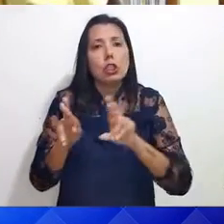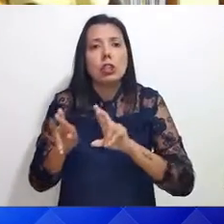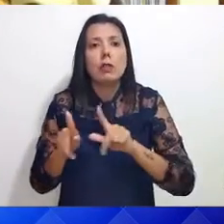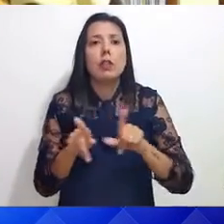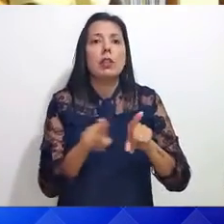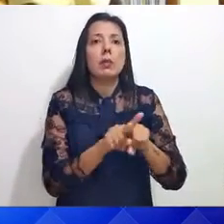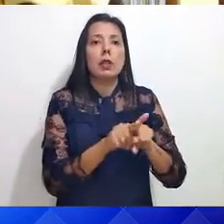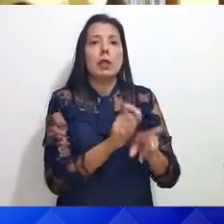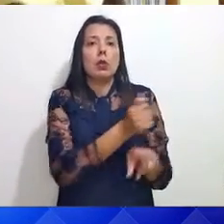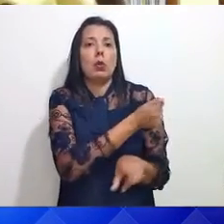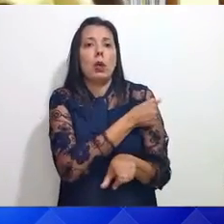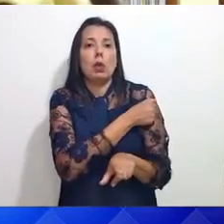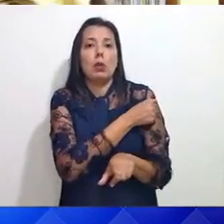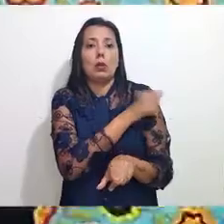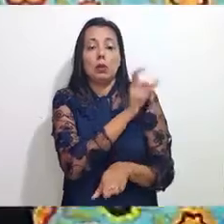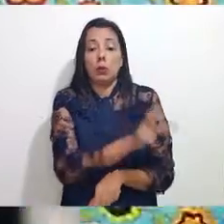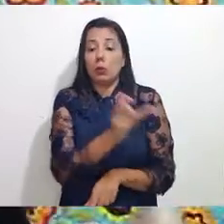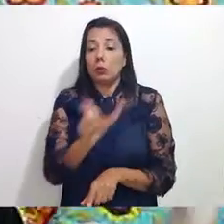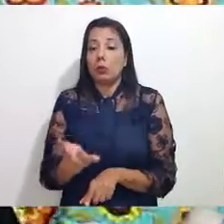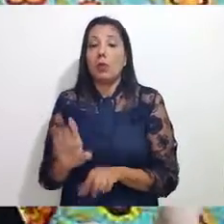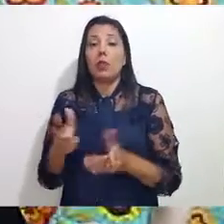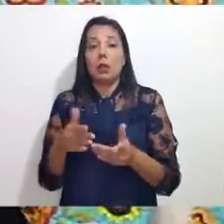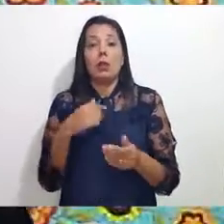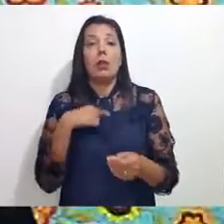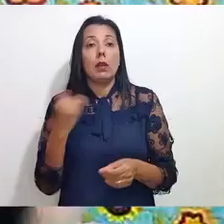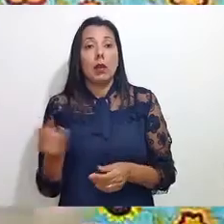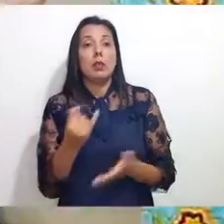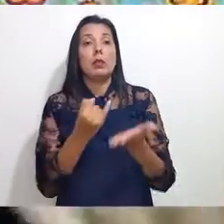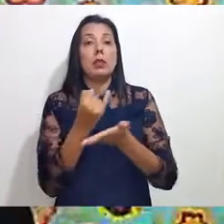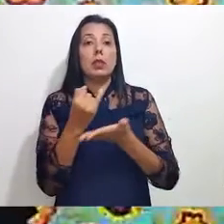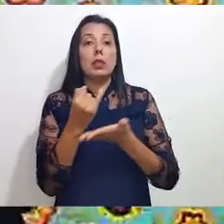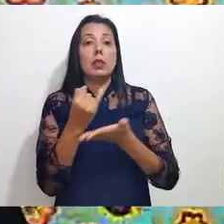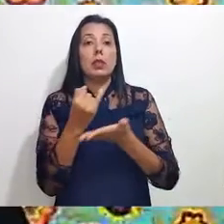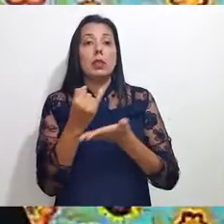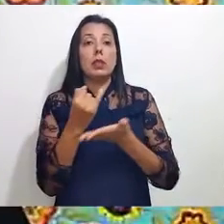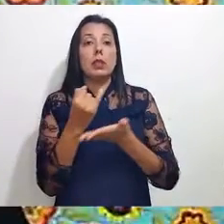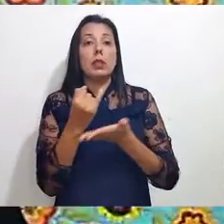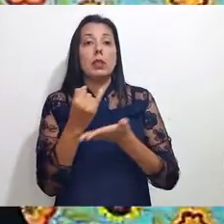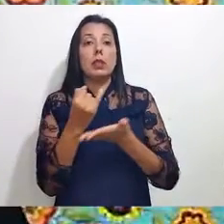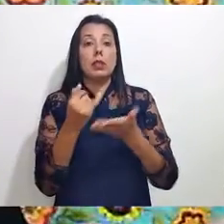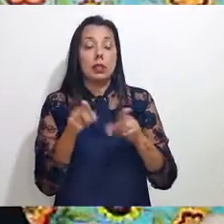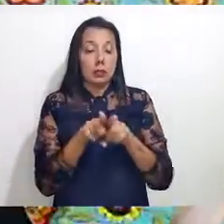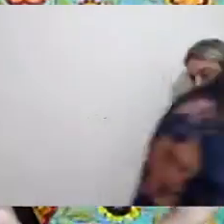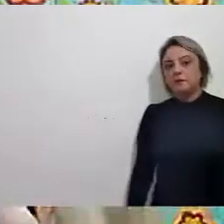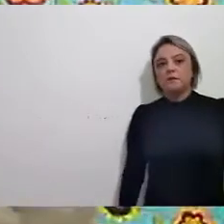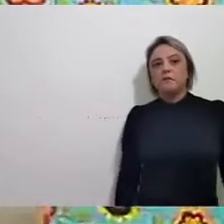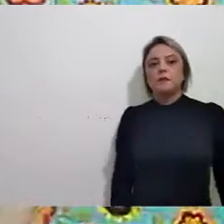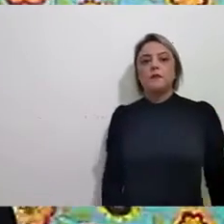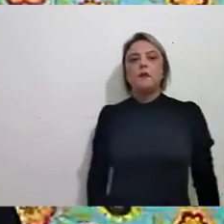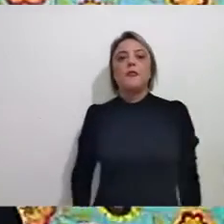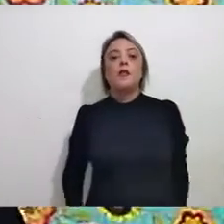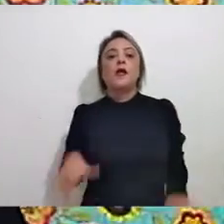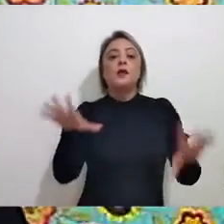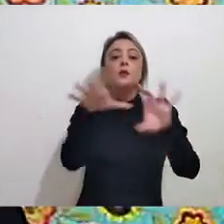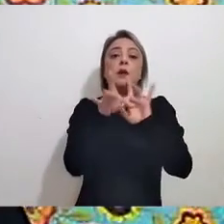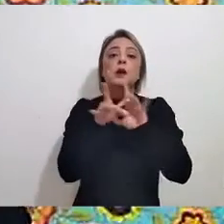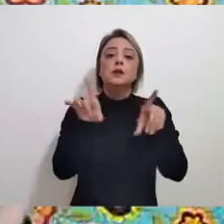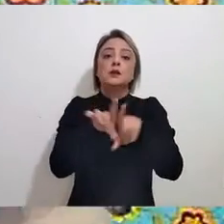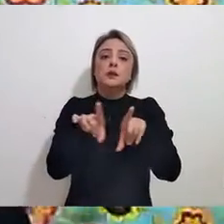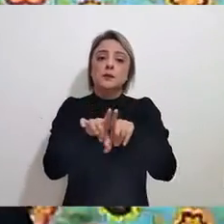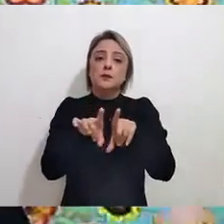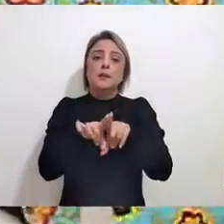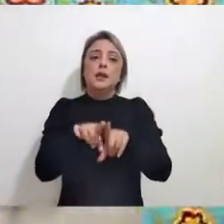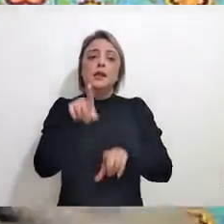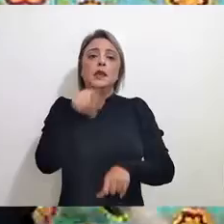aluna. Então, acho que é fundamental ter essa conexão. E uma outra conexão também, que é assim, o professor